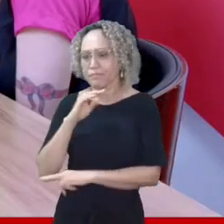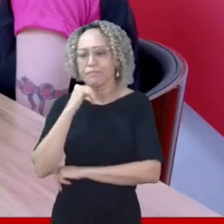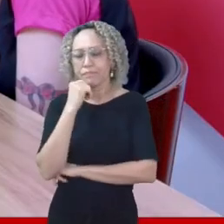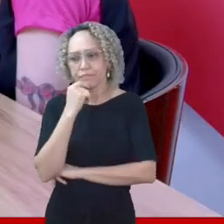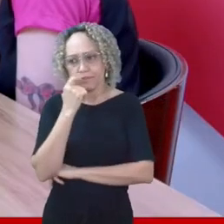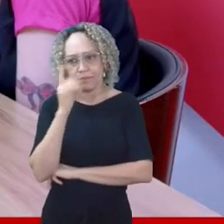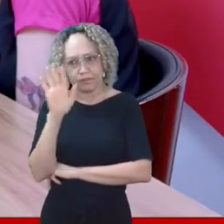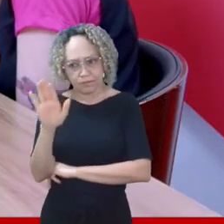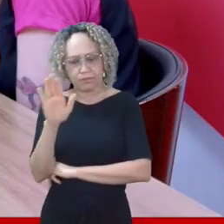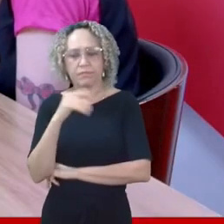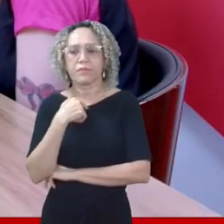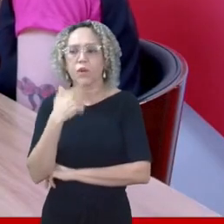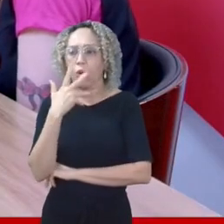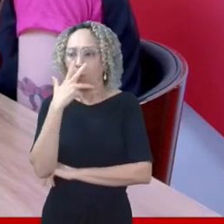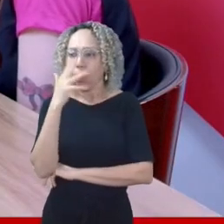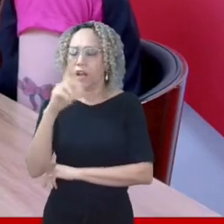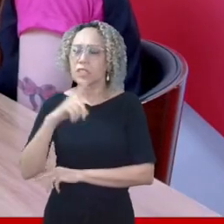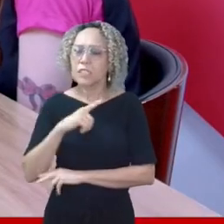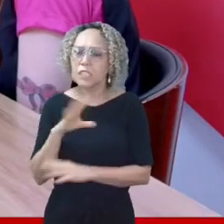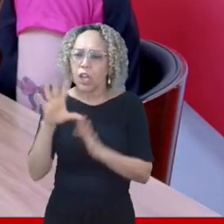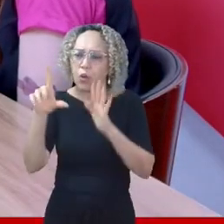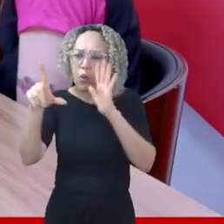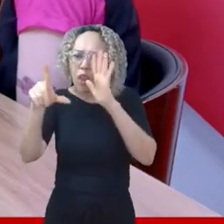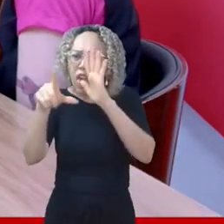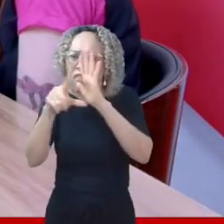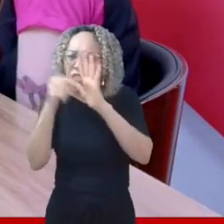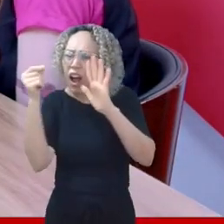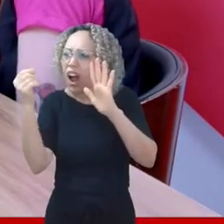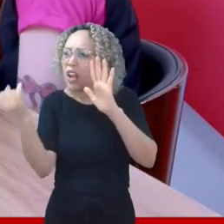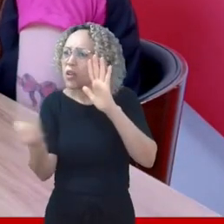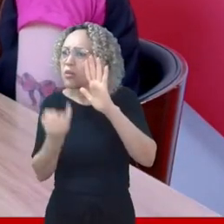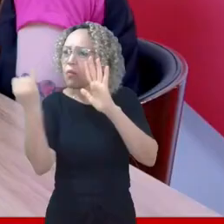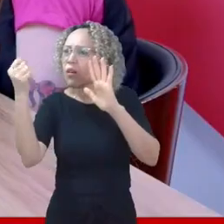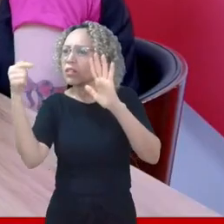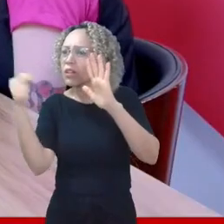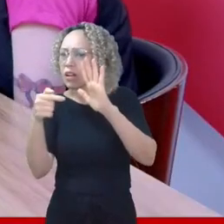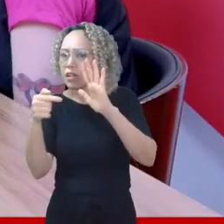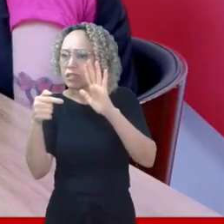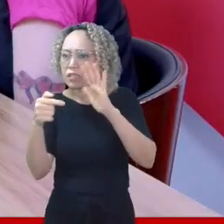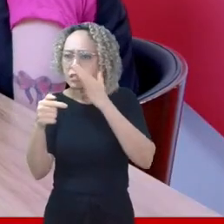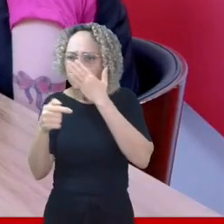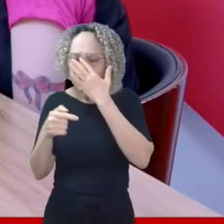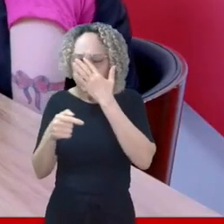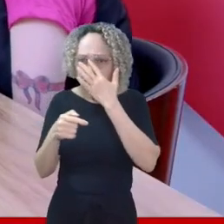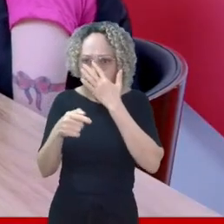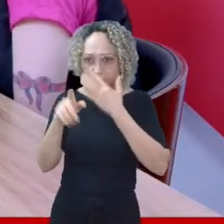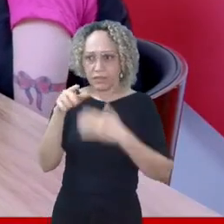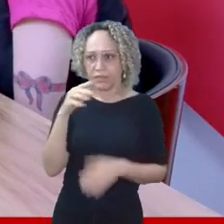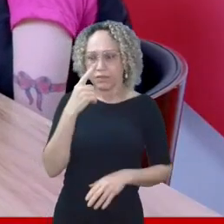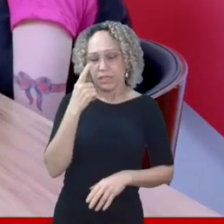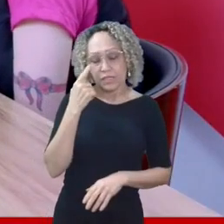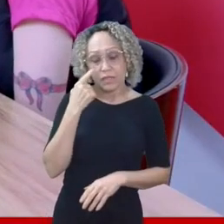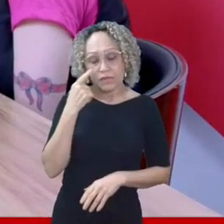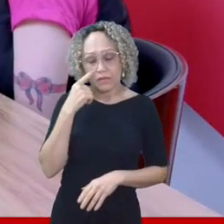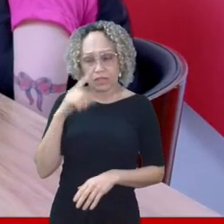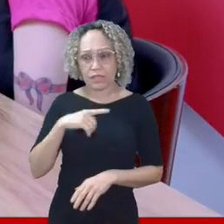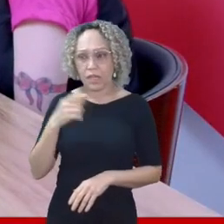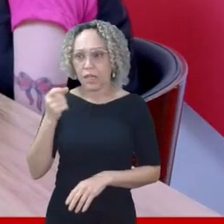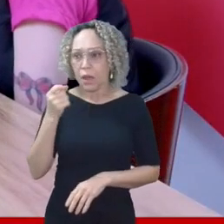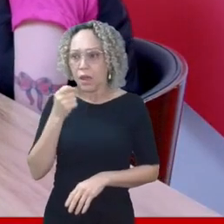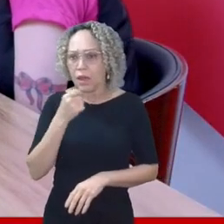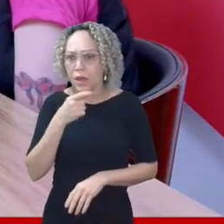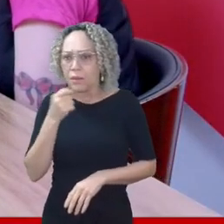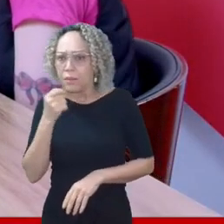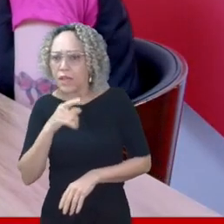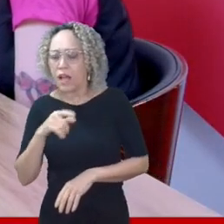eu acho que existe um detalhe maior. Não sei se tu deu uma espiada aqui no nosso roteiro, mas detalhar sobre a